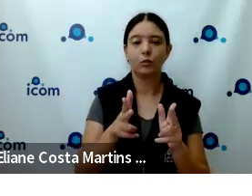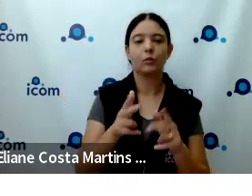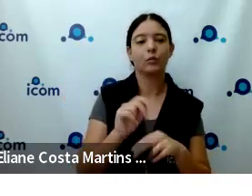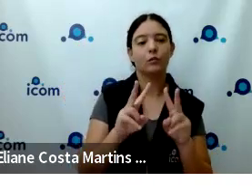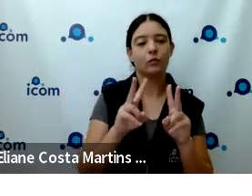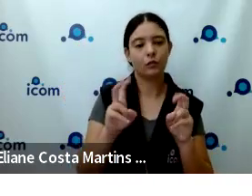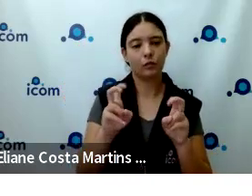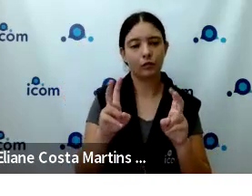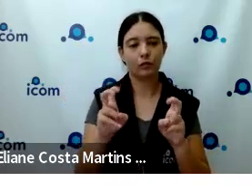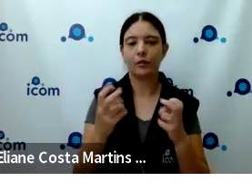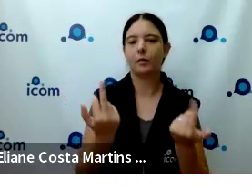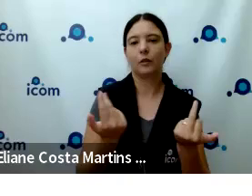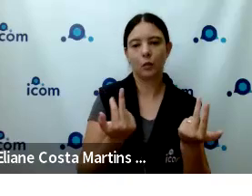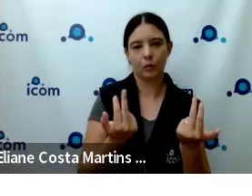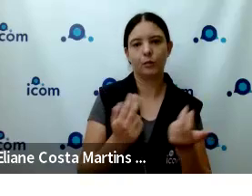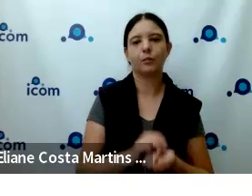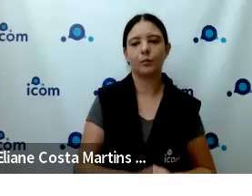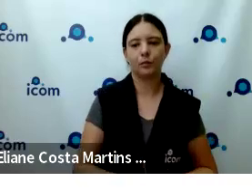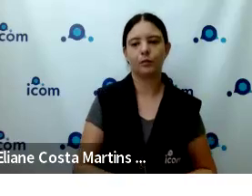caso semelhante.